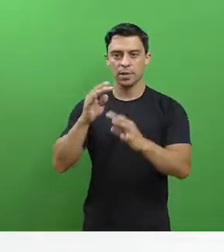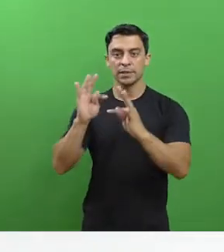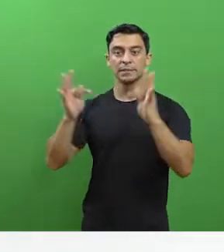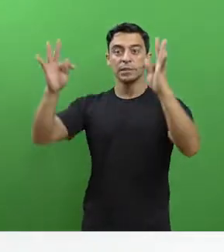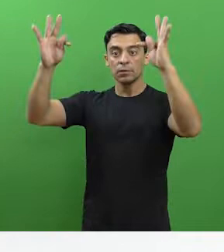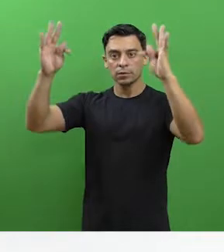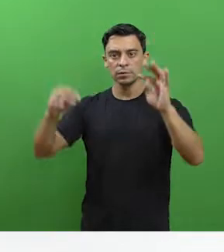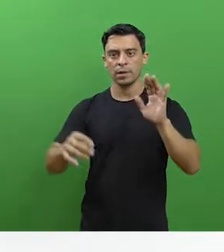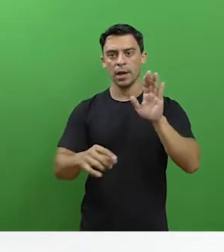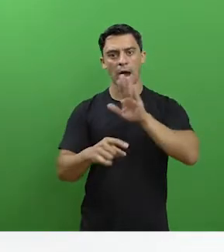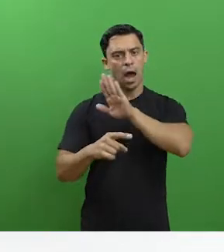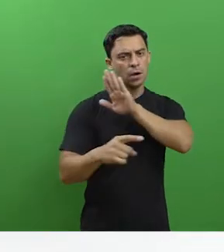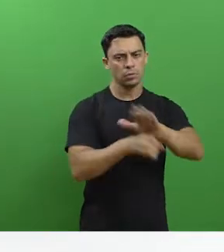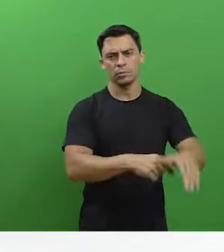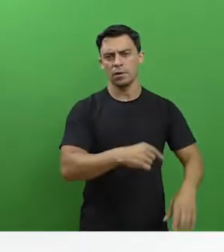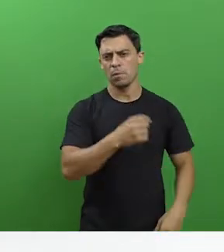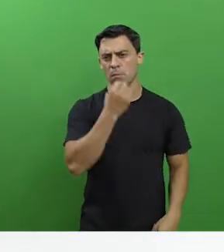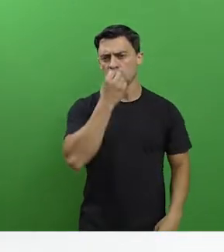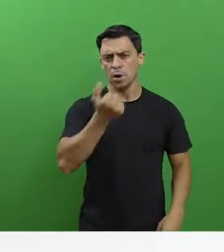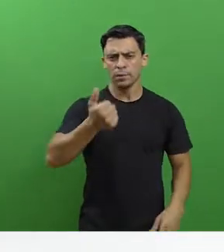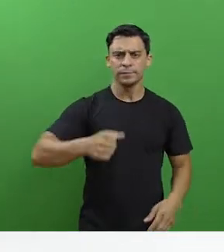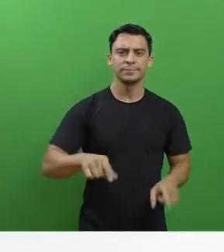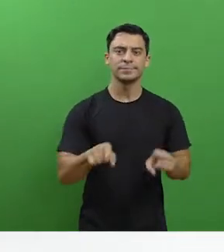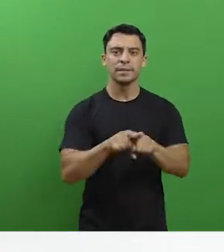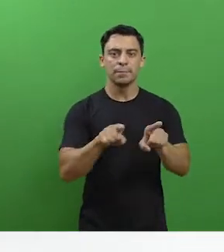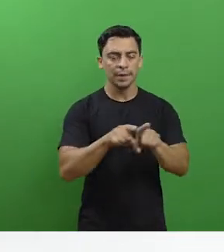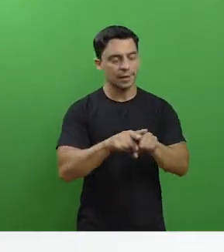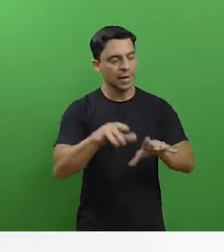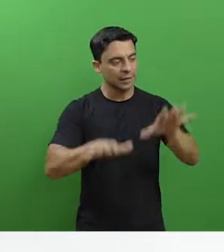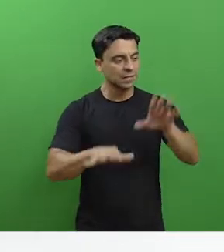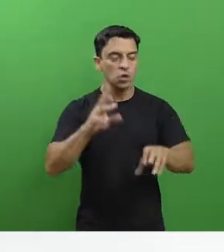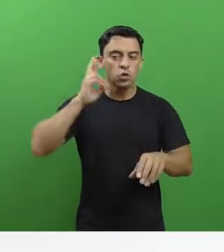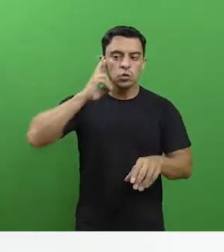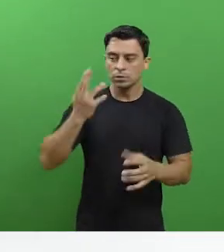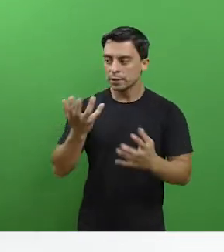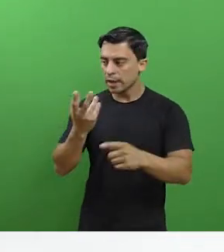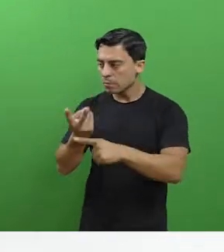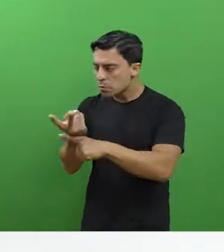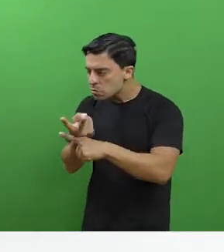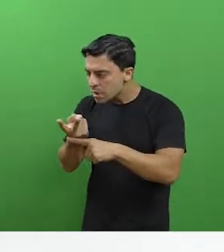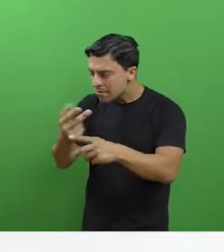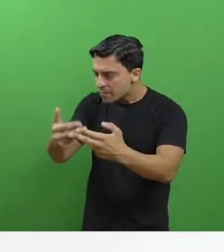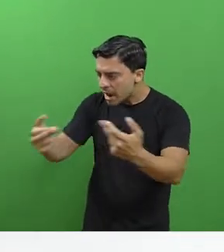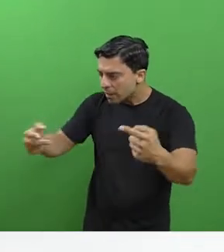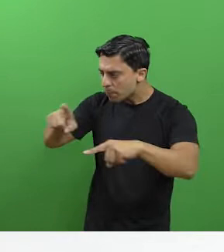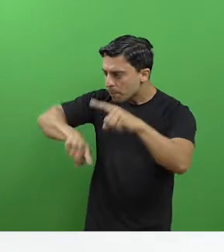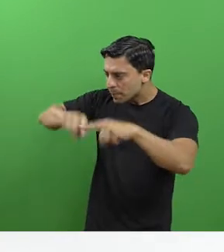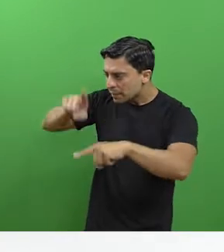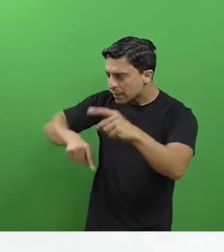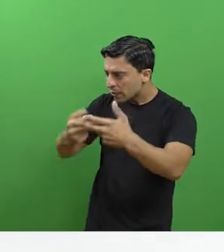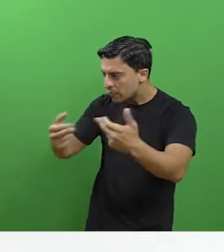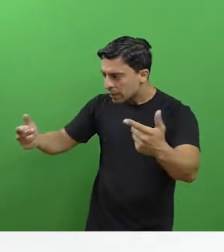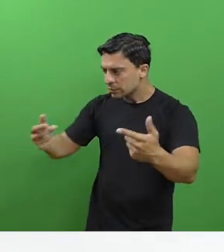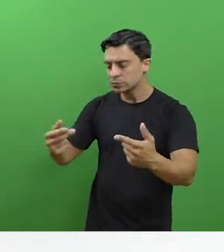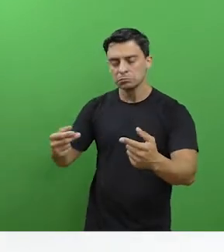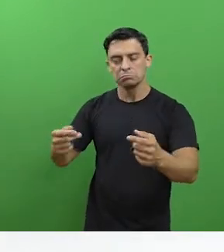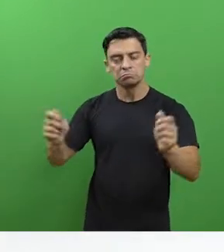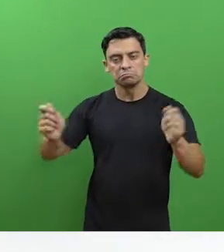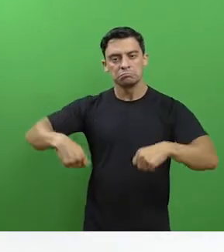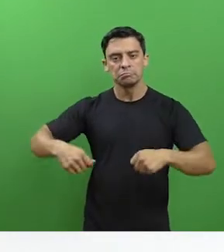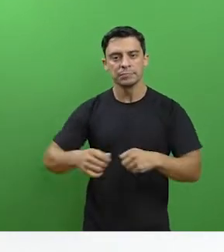ele a procurar alguns materiais também em Libras, alguns vídeos, né? Ir além do que é lhe apresentado, não é? E muito além,